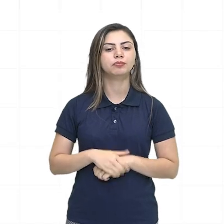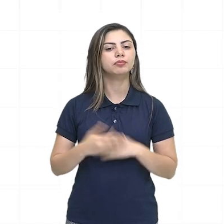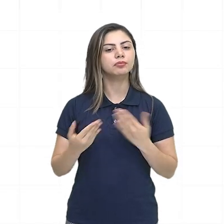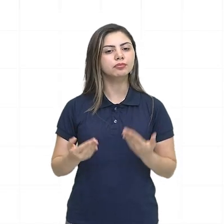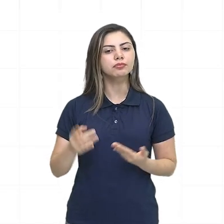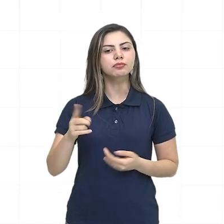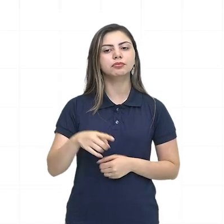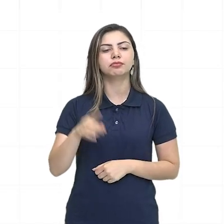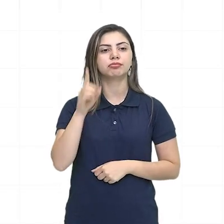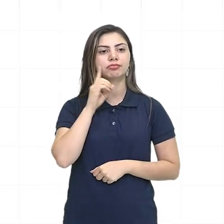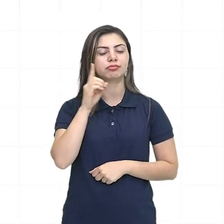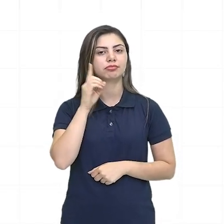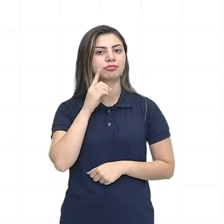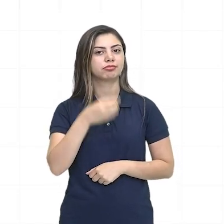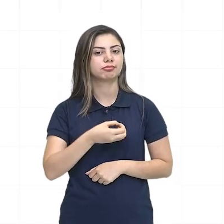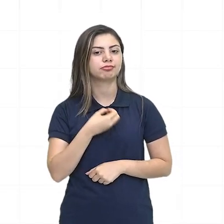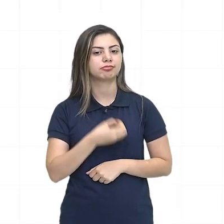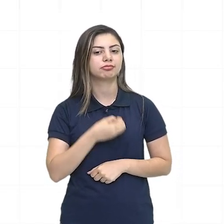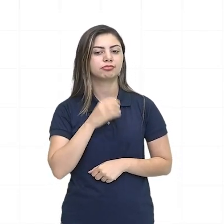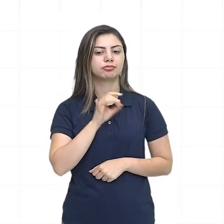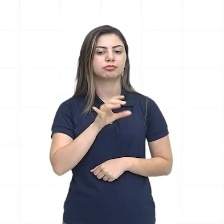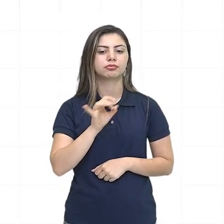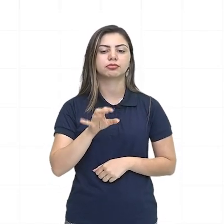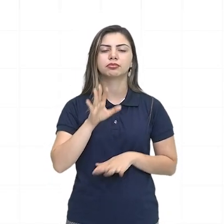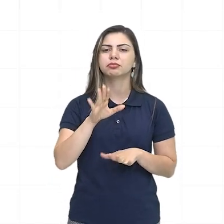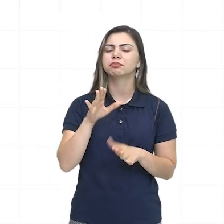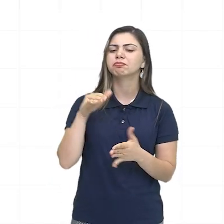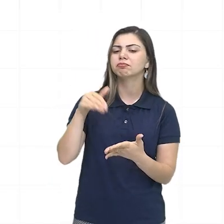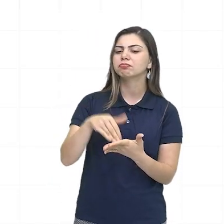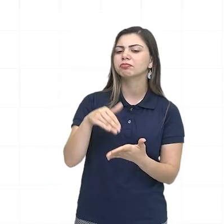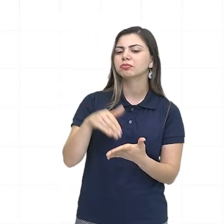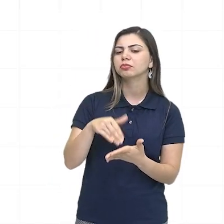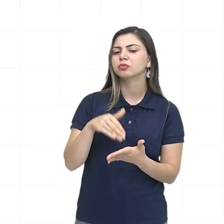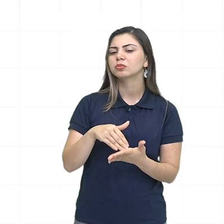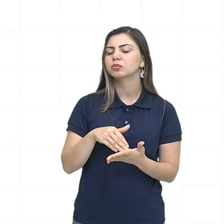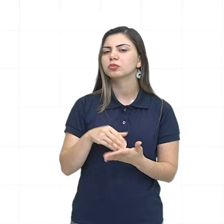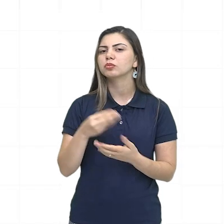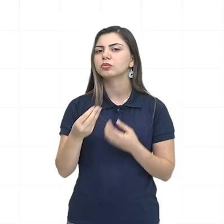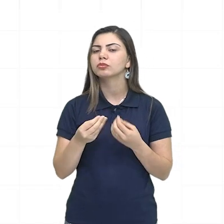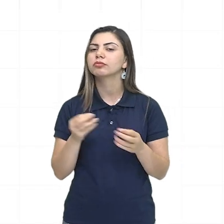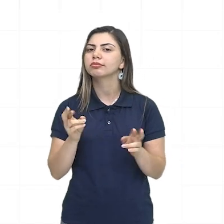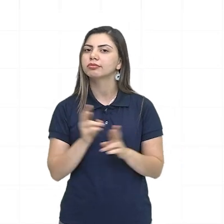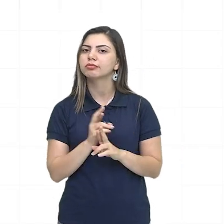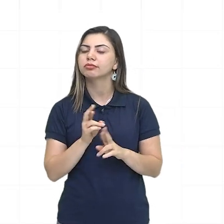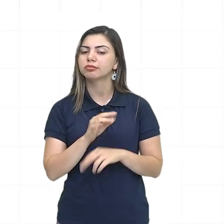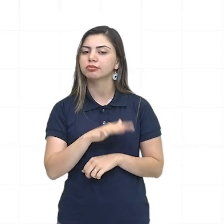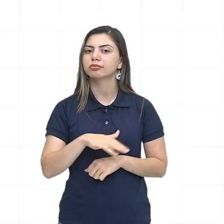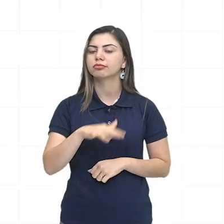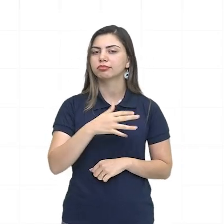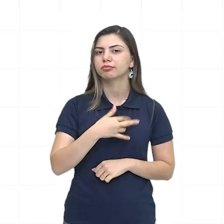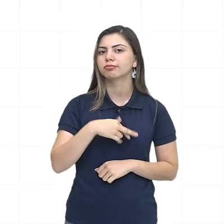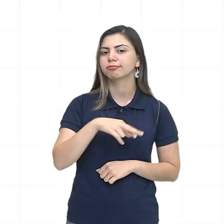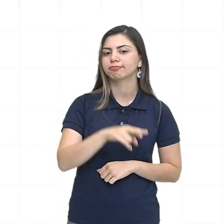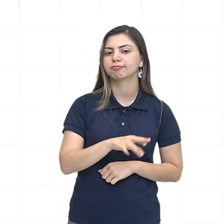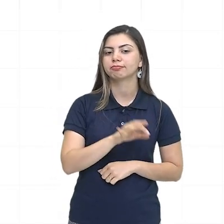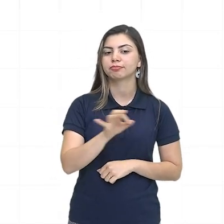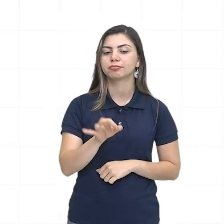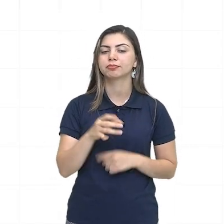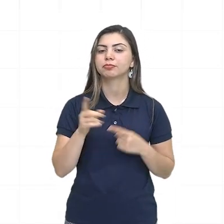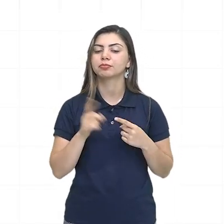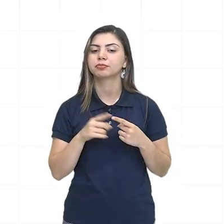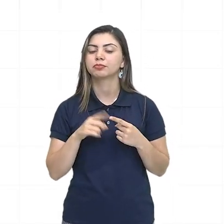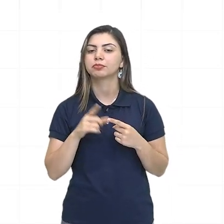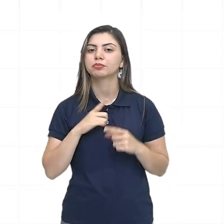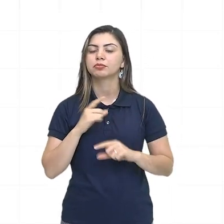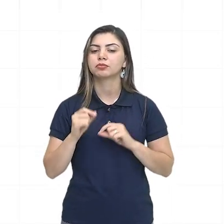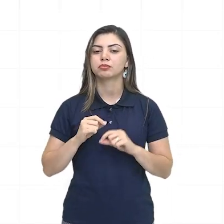nosso dia a dia. Só o último que está um pouco relacionado com a dimensão religiosa. Primeiro nós temos